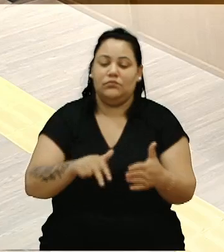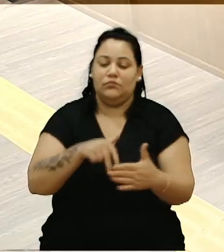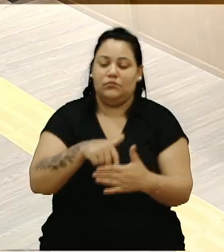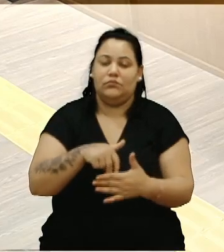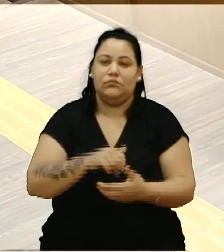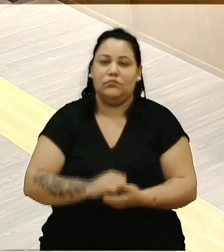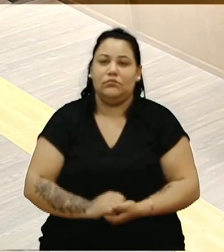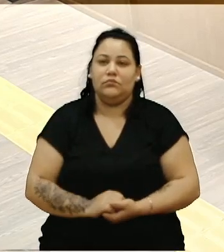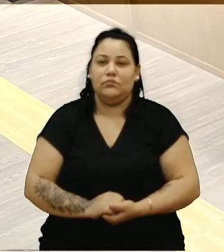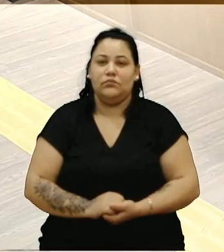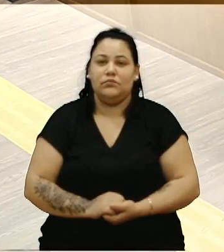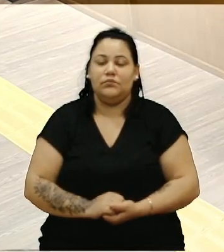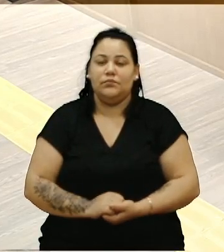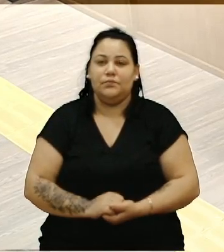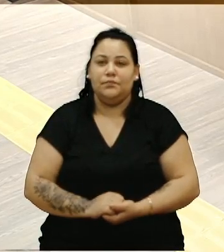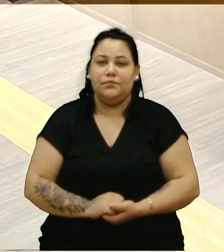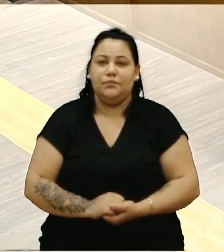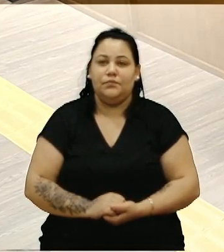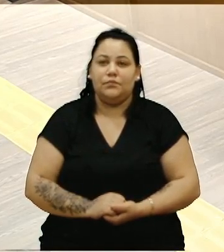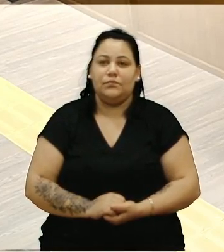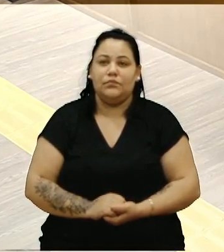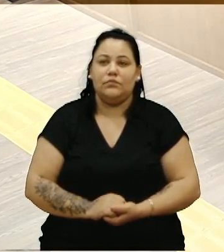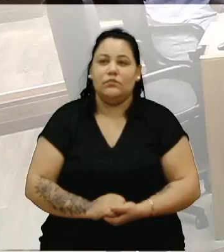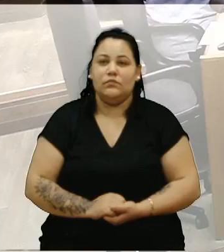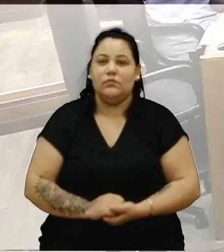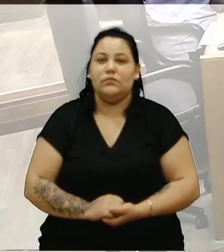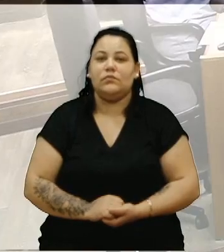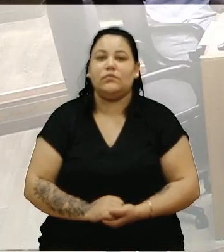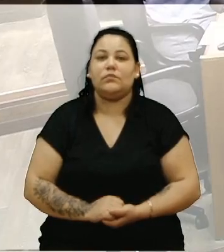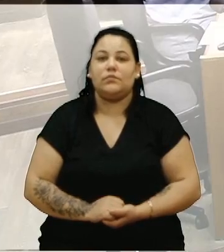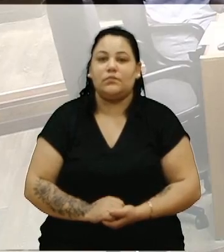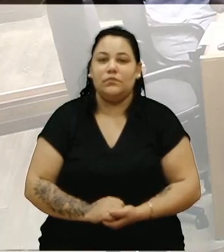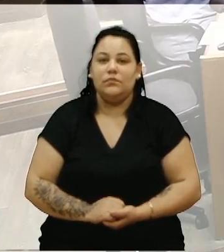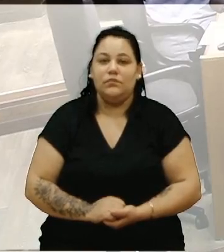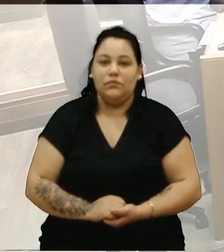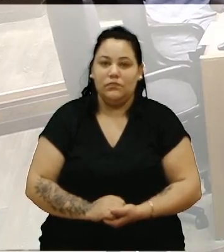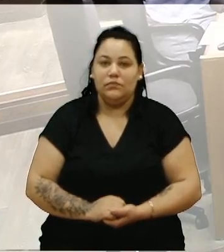para manifestação pelo tempo de até 5 minutos.